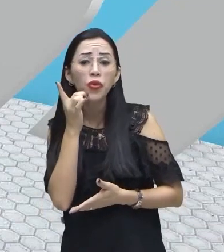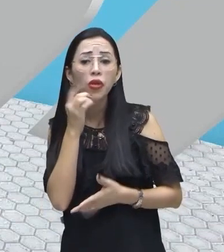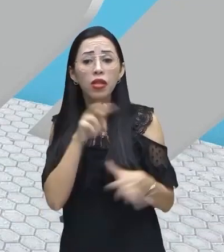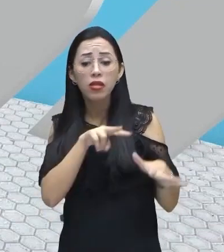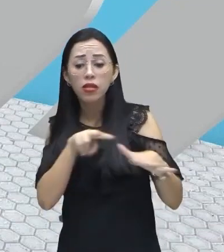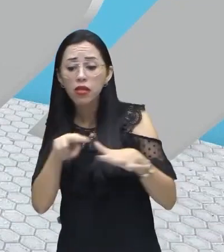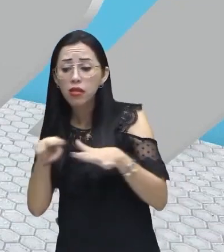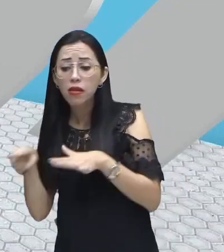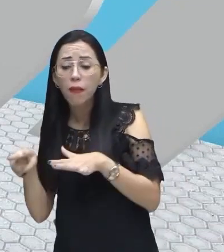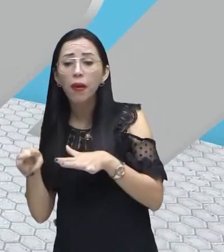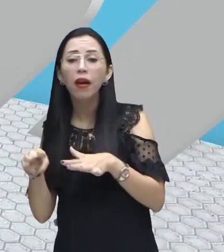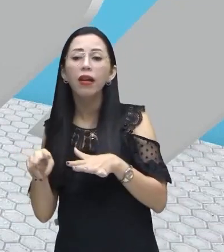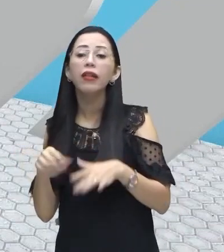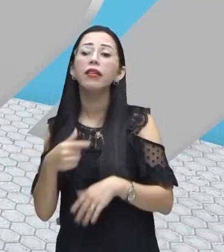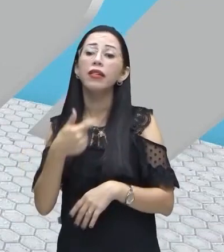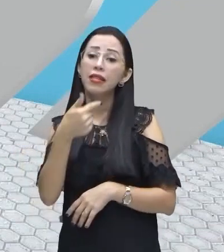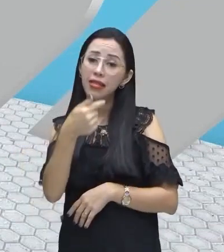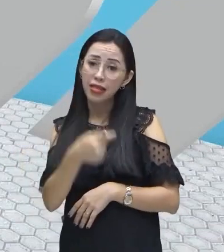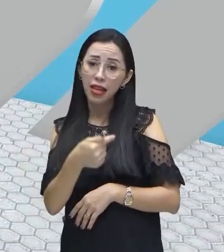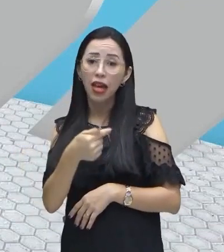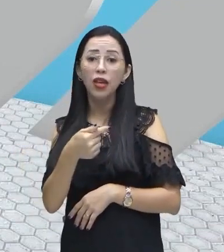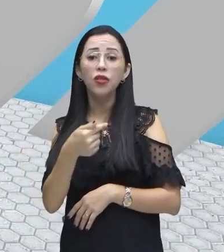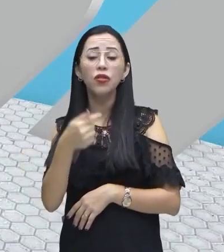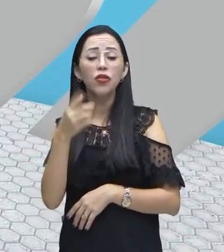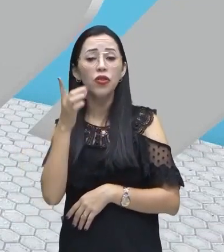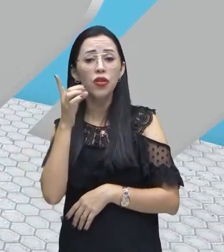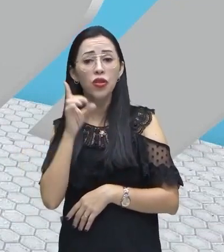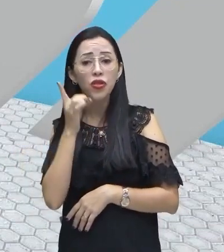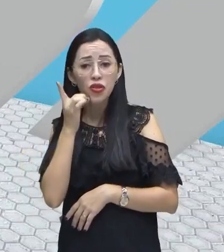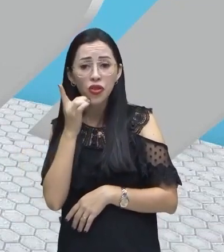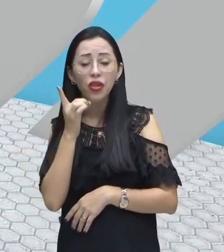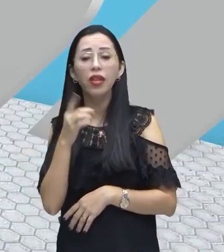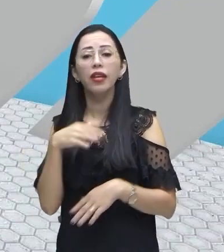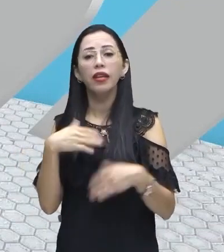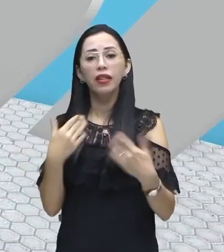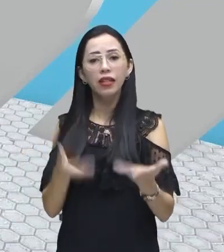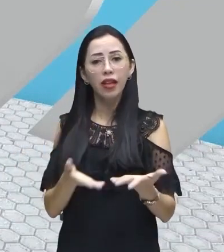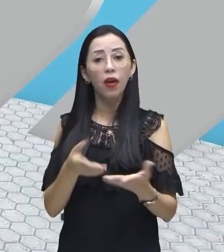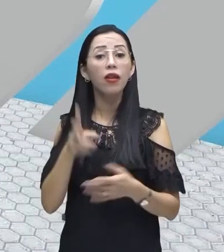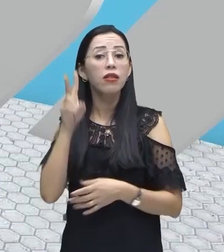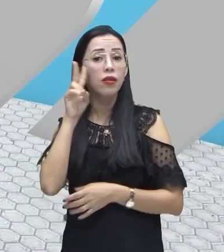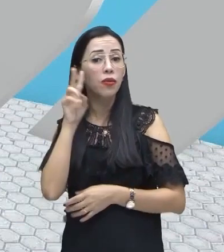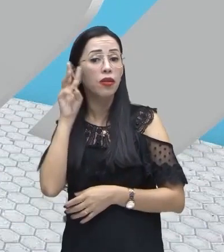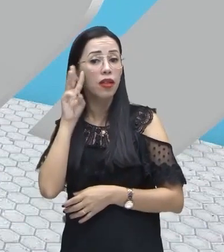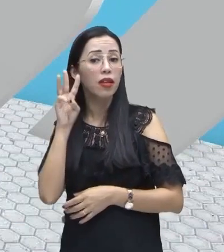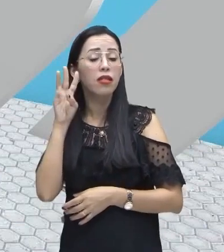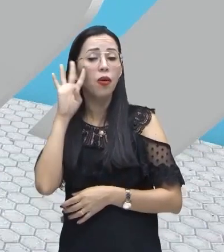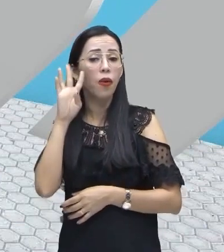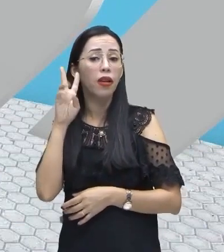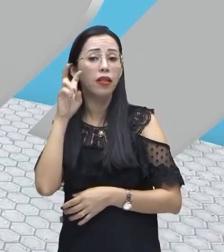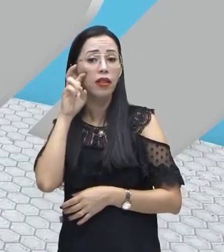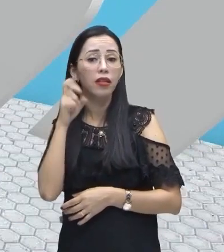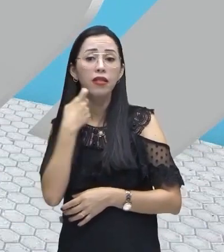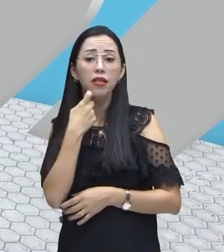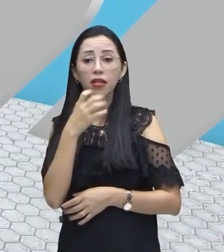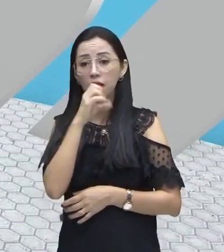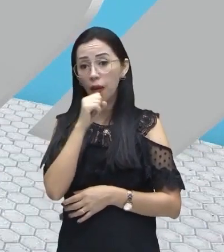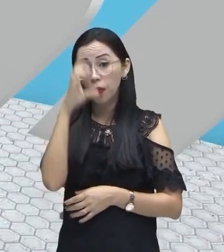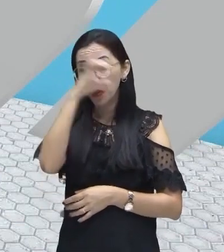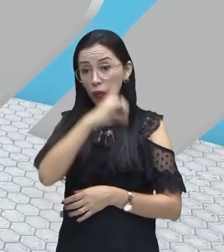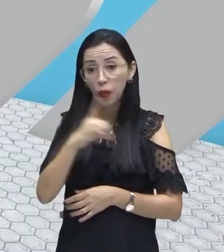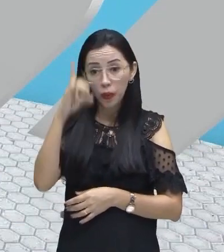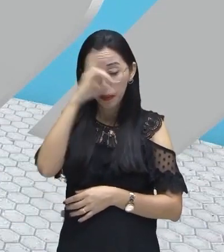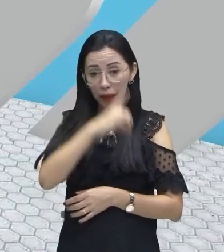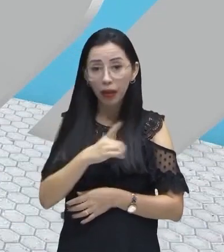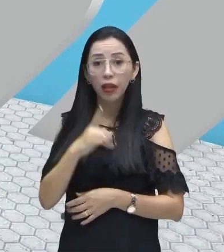Quem são esses dias? Segunda, terça, quarta, quinta, sexta, sábado e domingo. Ou